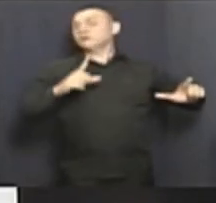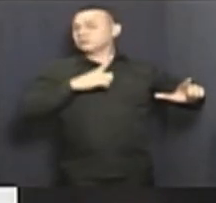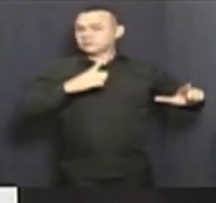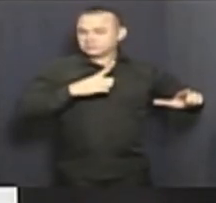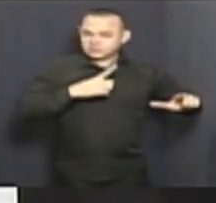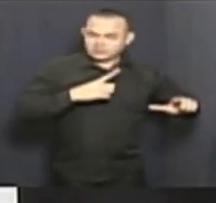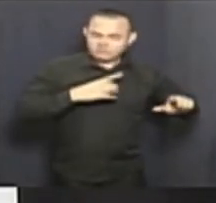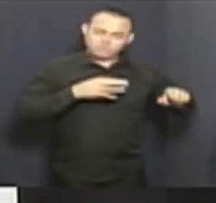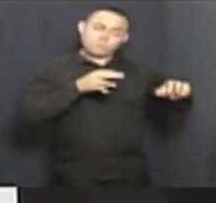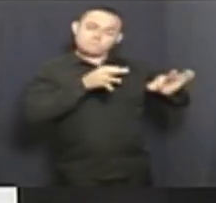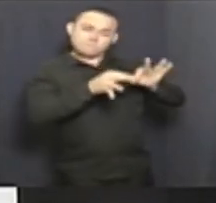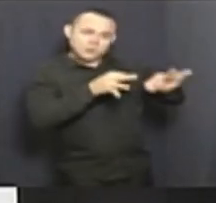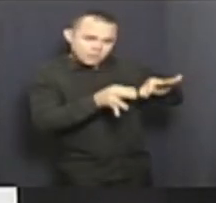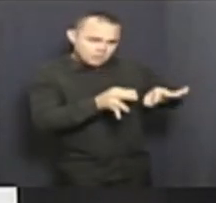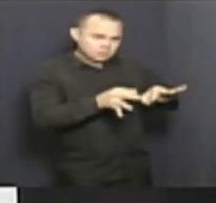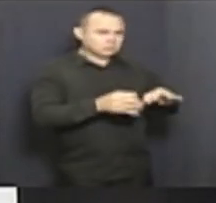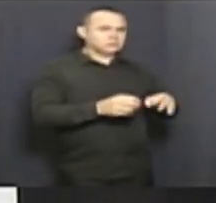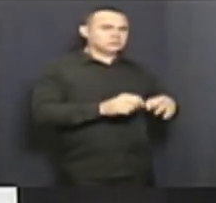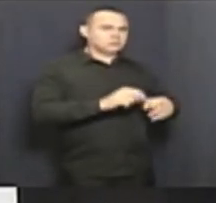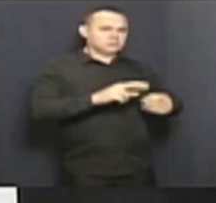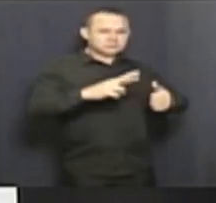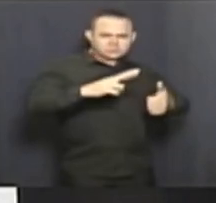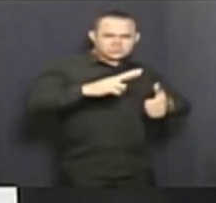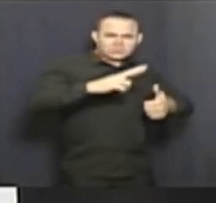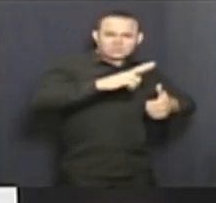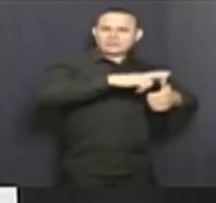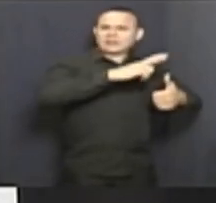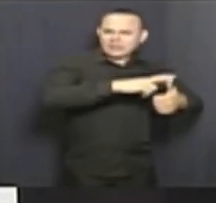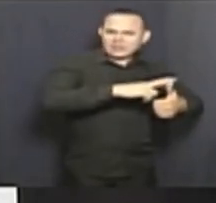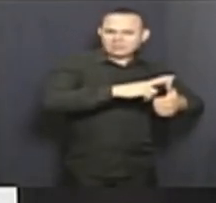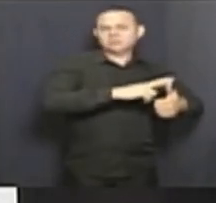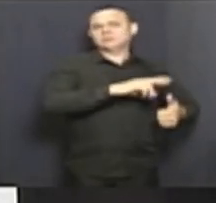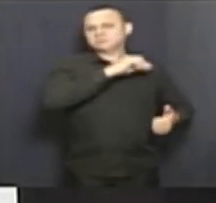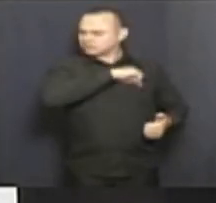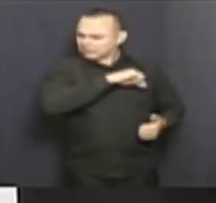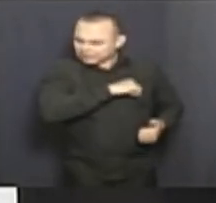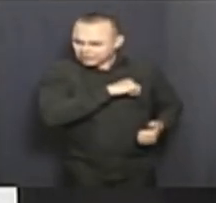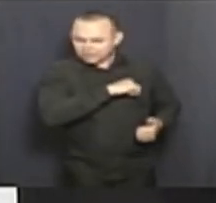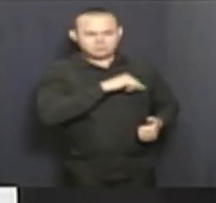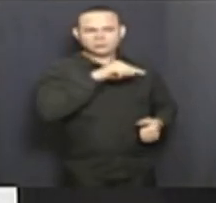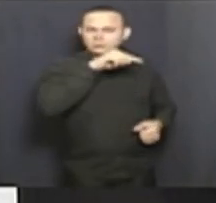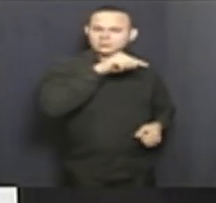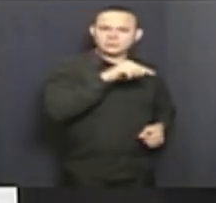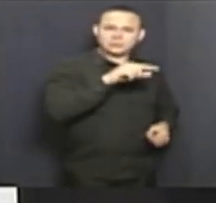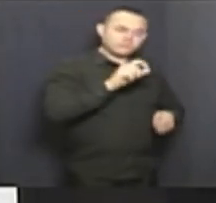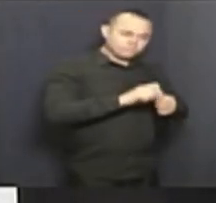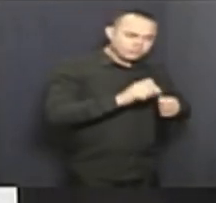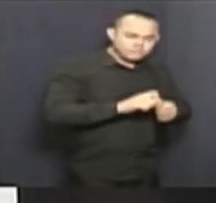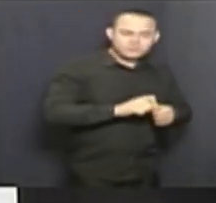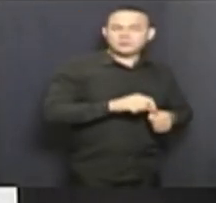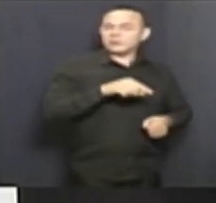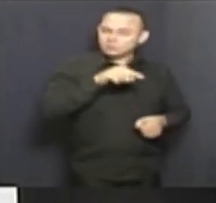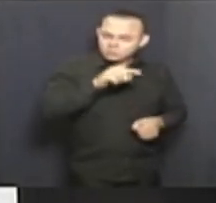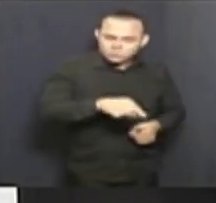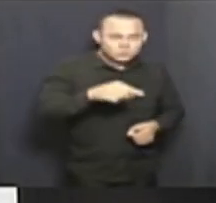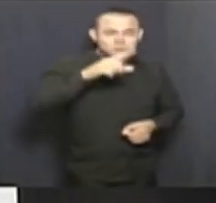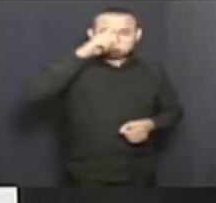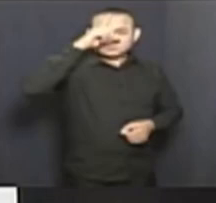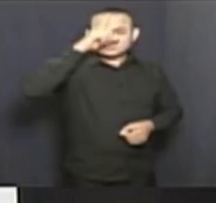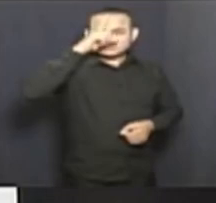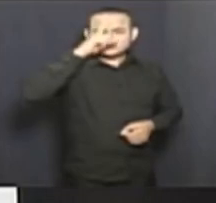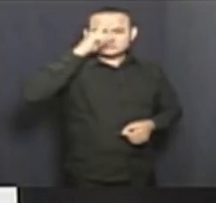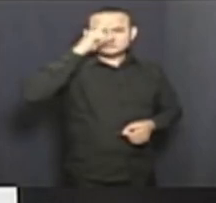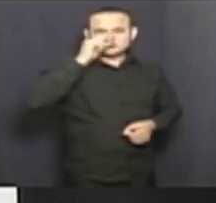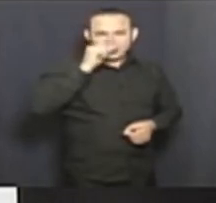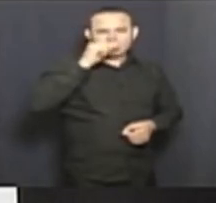salários que vou fazer justiça aqui não sou eleitor dele mas foi feito pelo zeca e